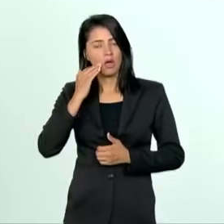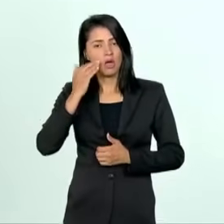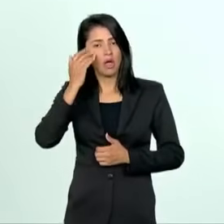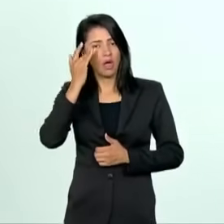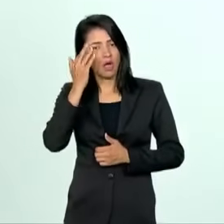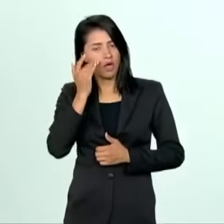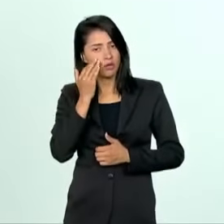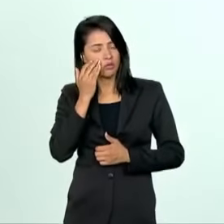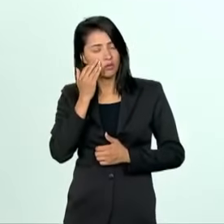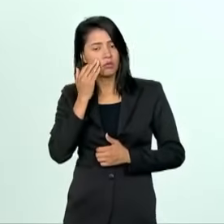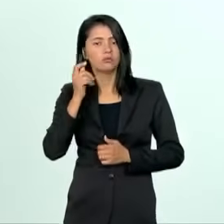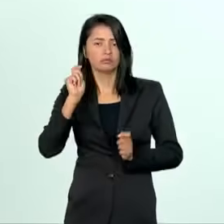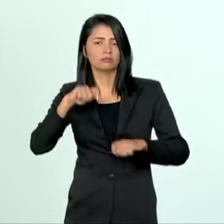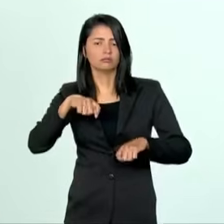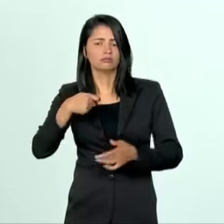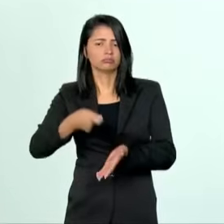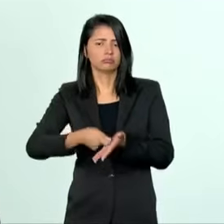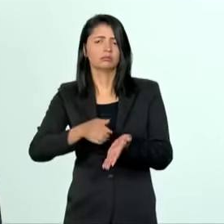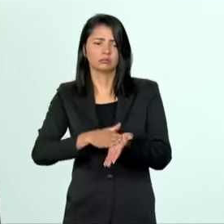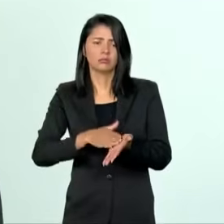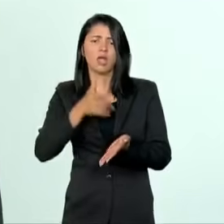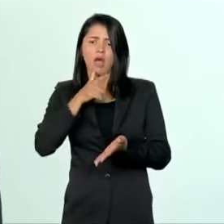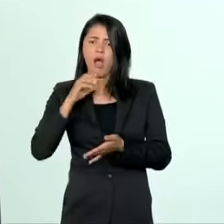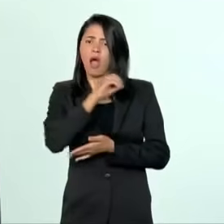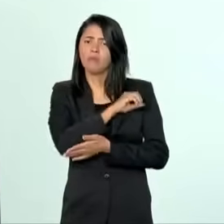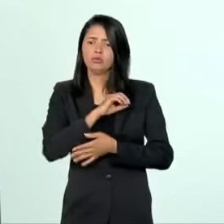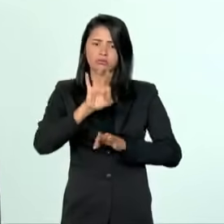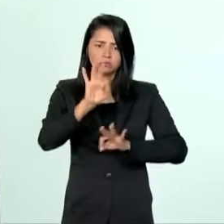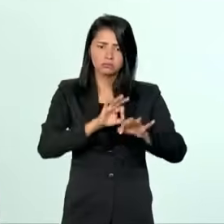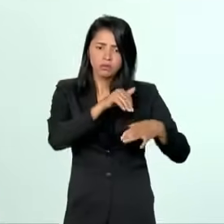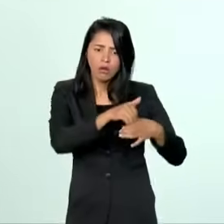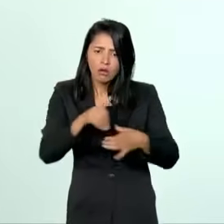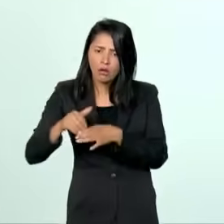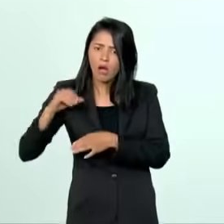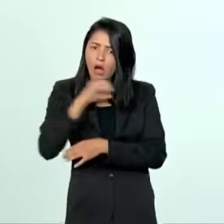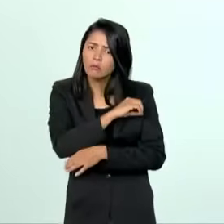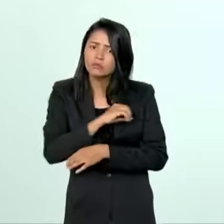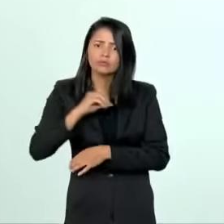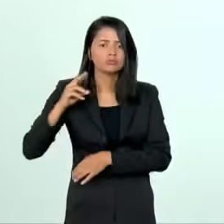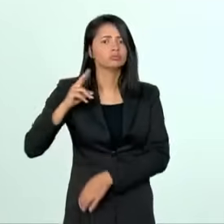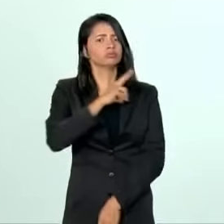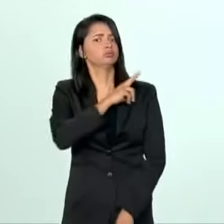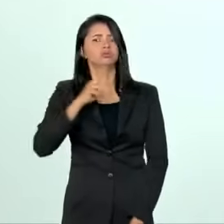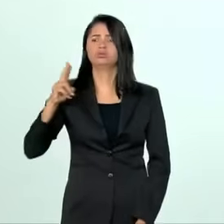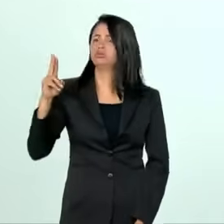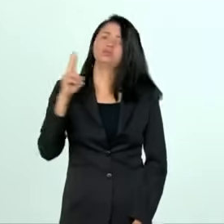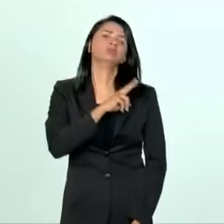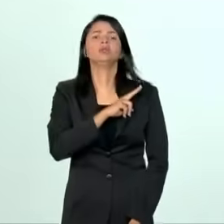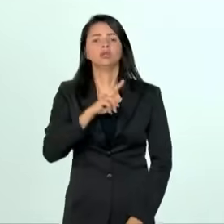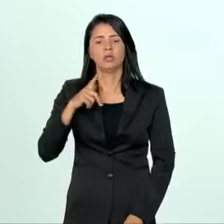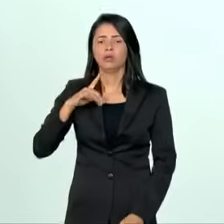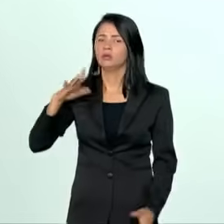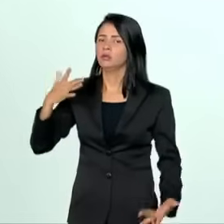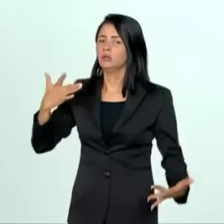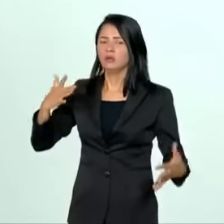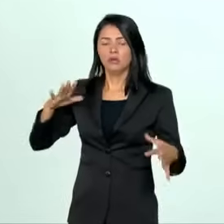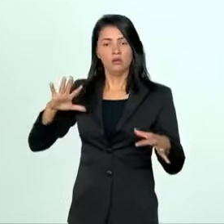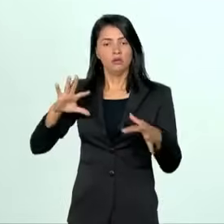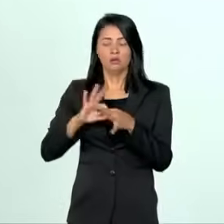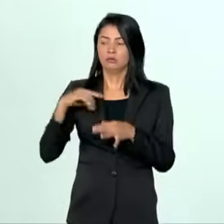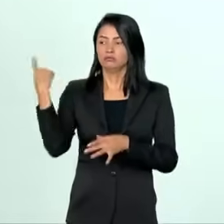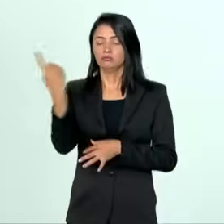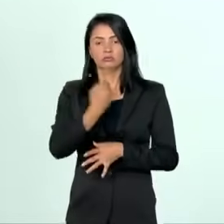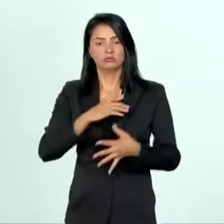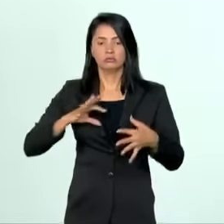exigência de medidas rápidas e urgentes. dentro de um espírito de união,